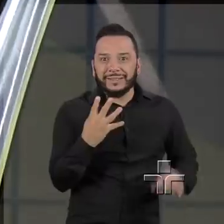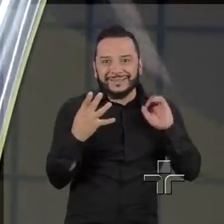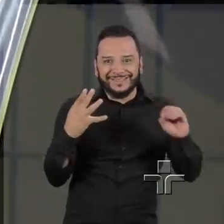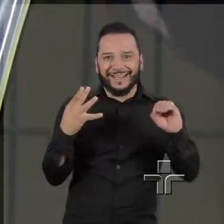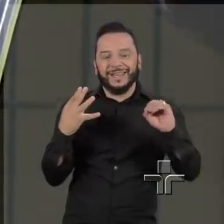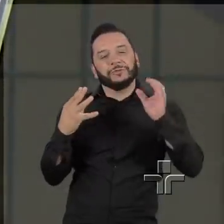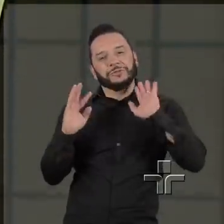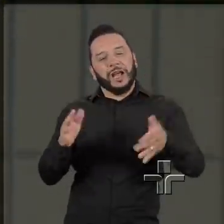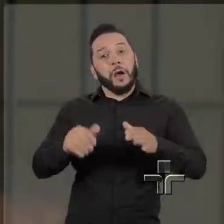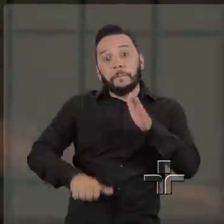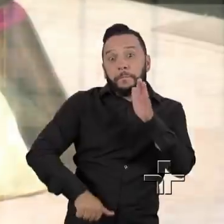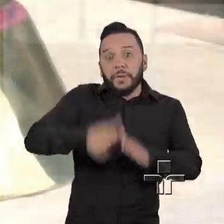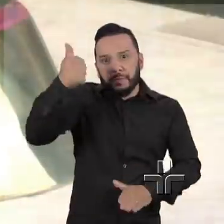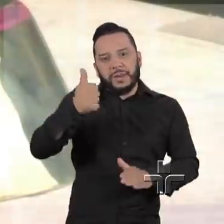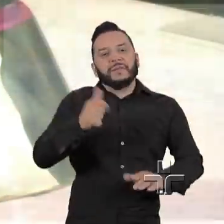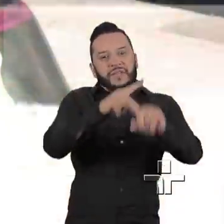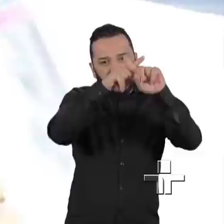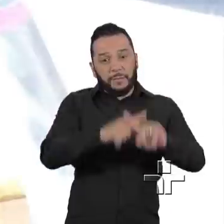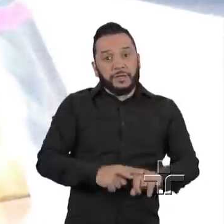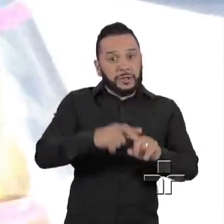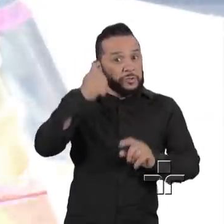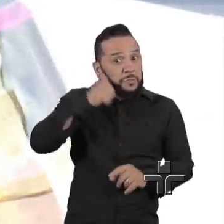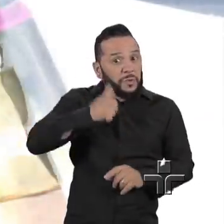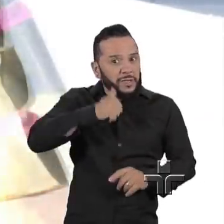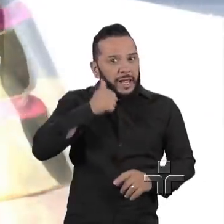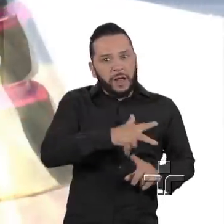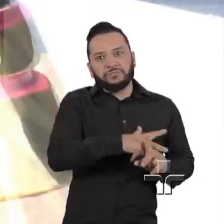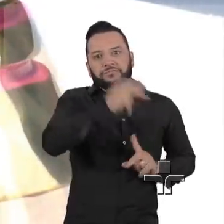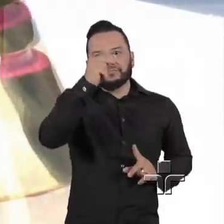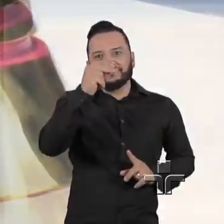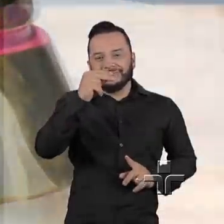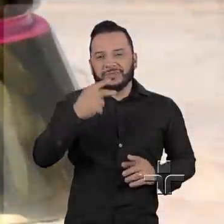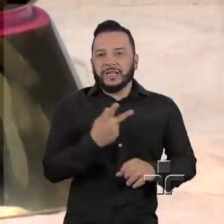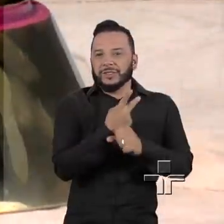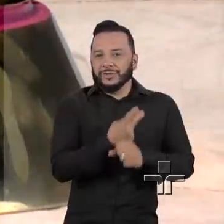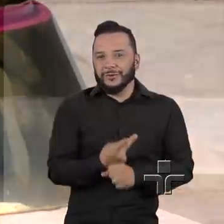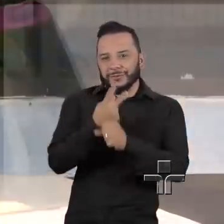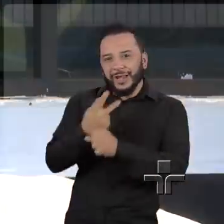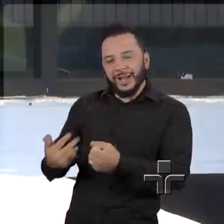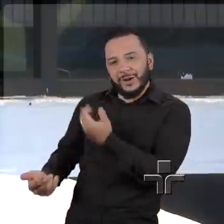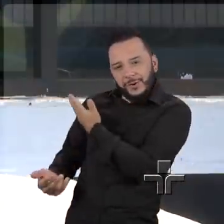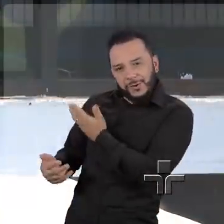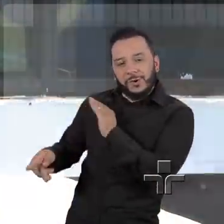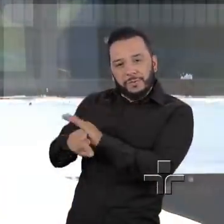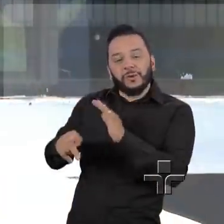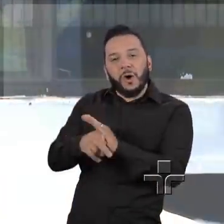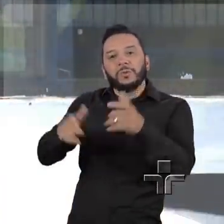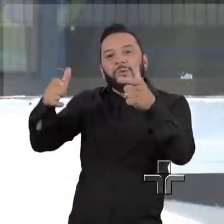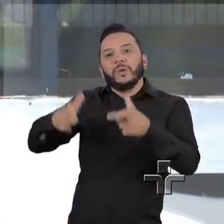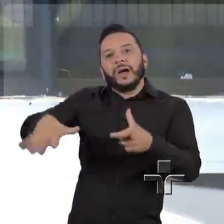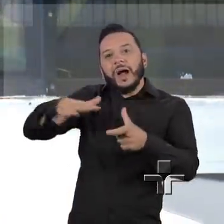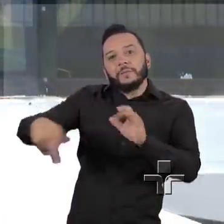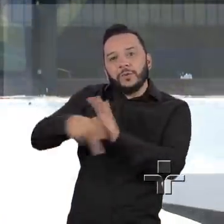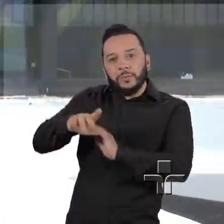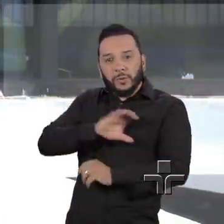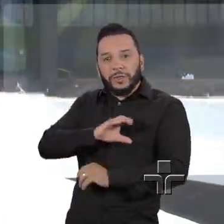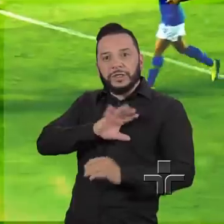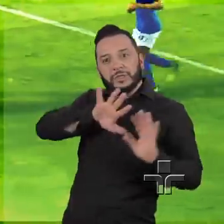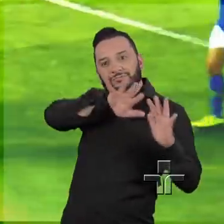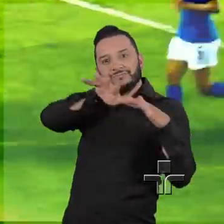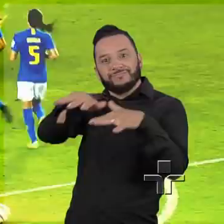clube o primeiro campeonato brasileiro feminino da história. Troféu que descansa lá no Memorial Corintiano para todo mundo